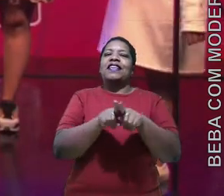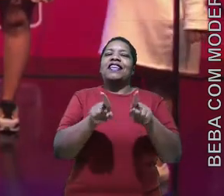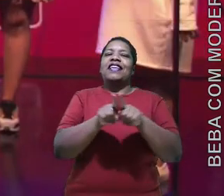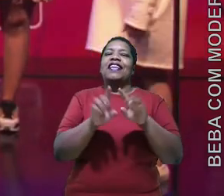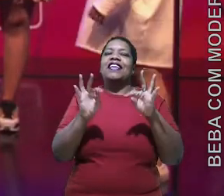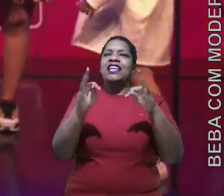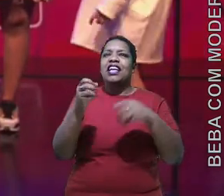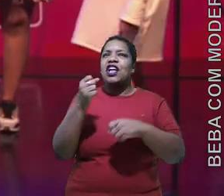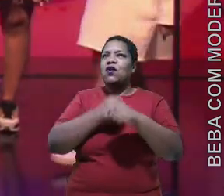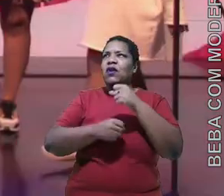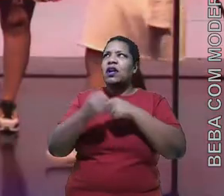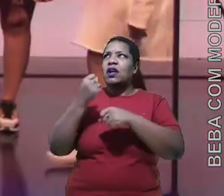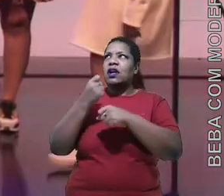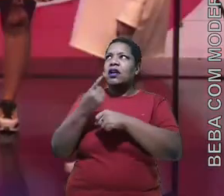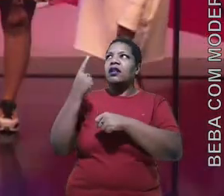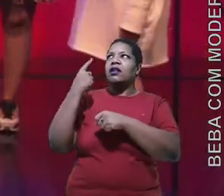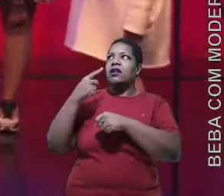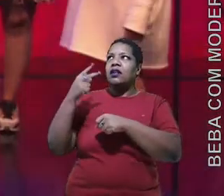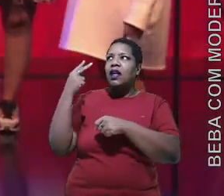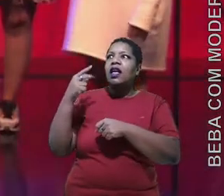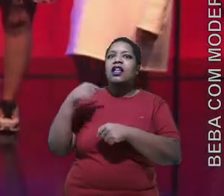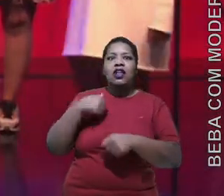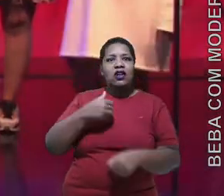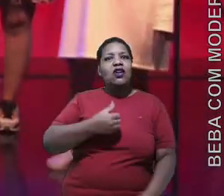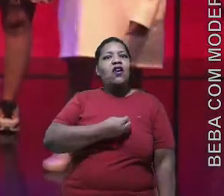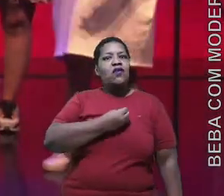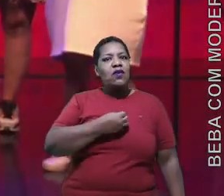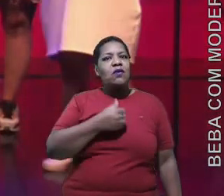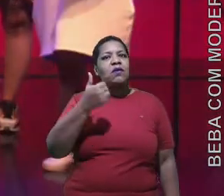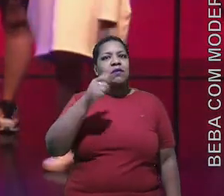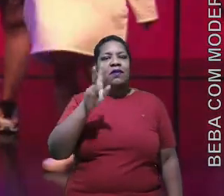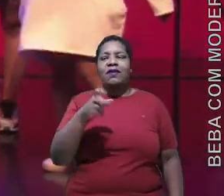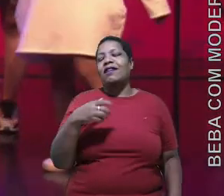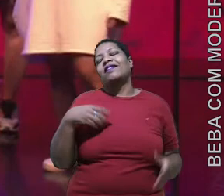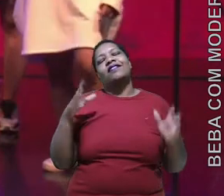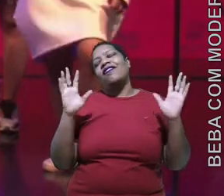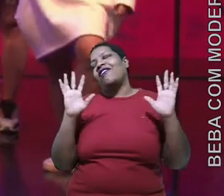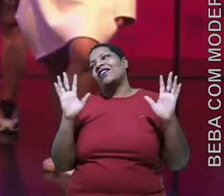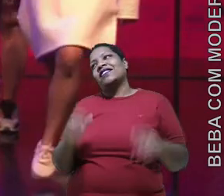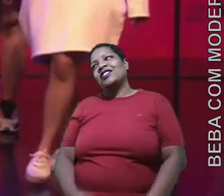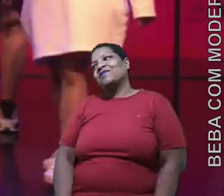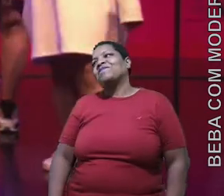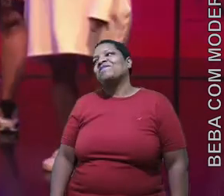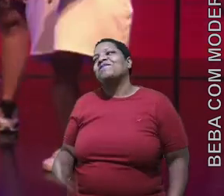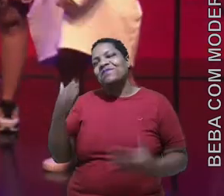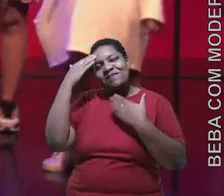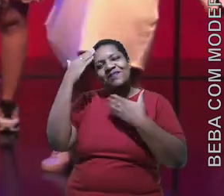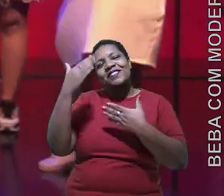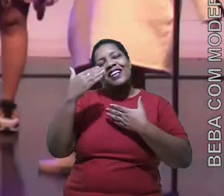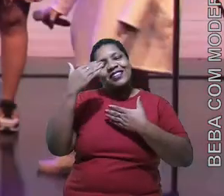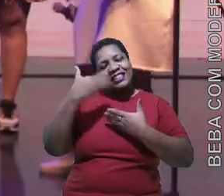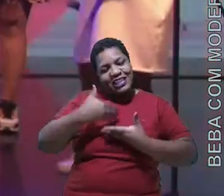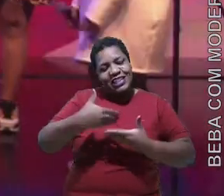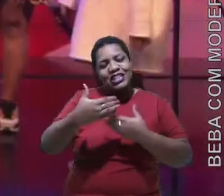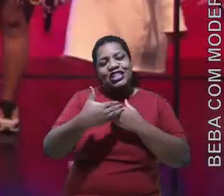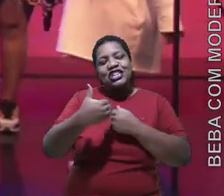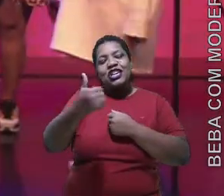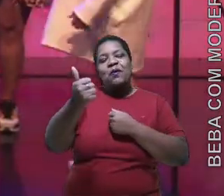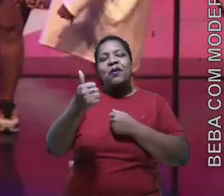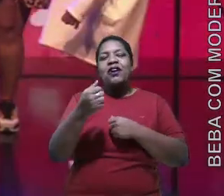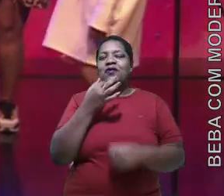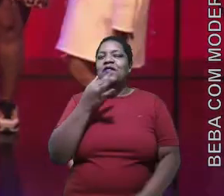é correntista com ao vivo pela primeira vez porém a gente nossa frente obrigado por ter chamado a cor as coisas podem